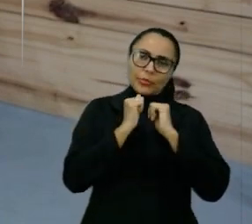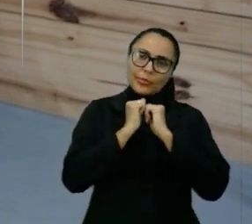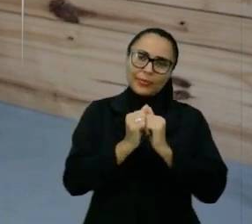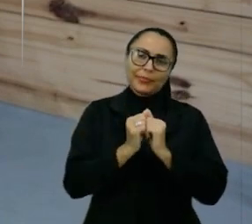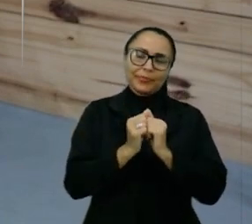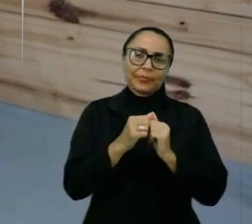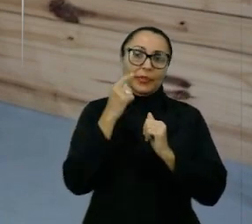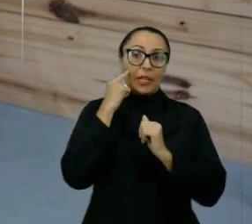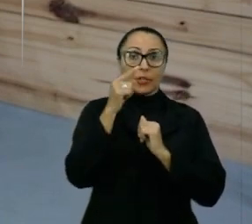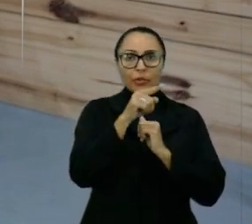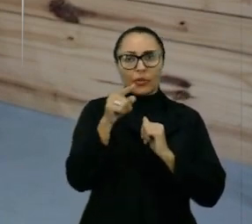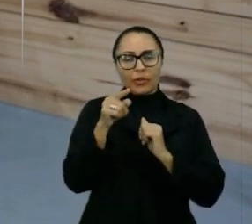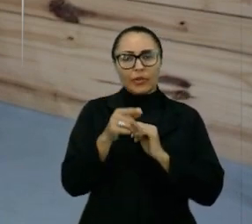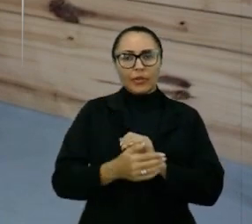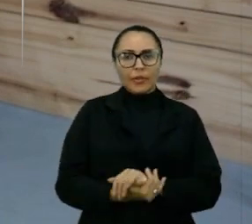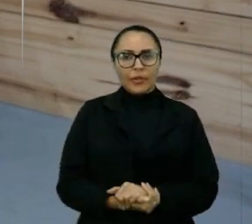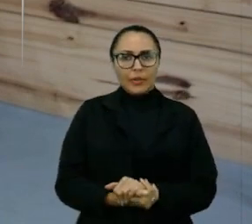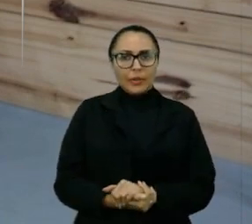aí na sua tela.